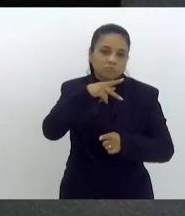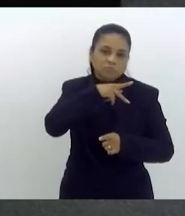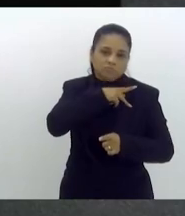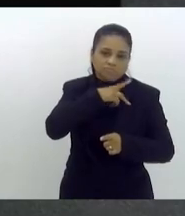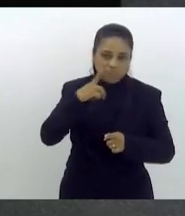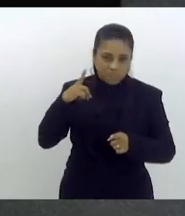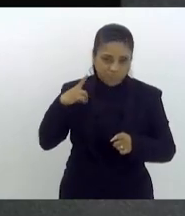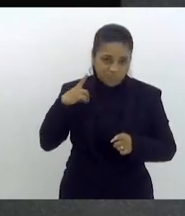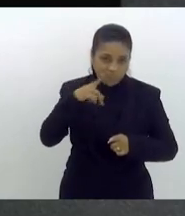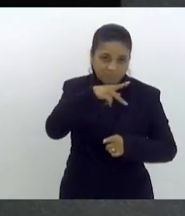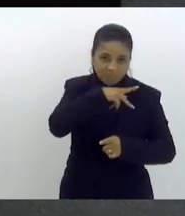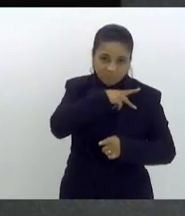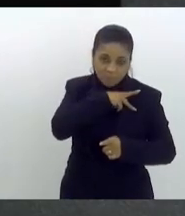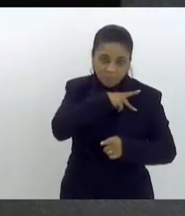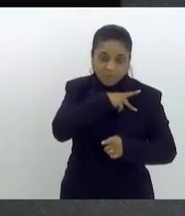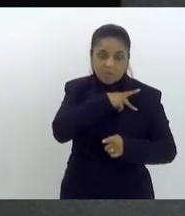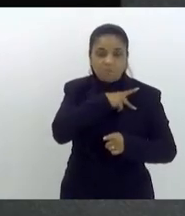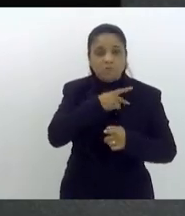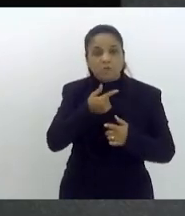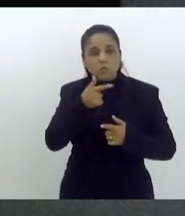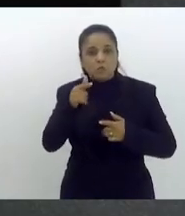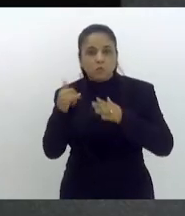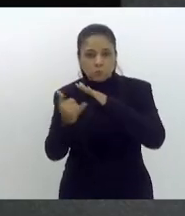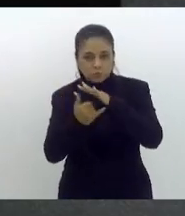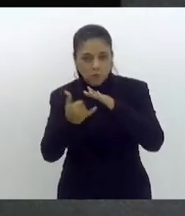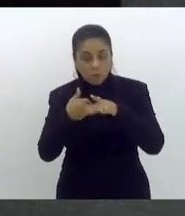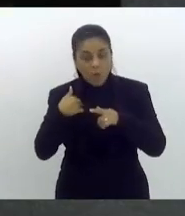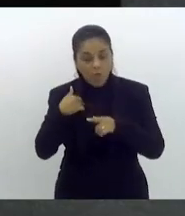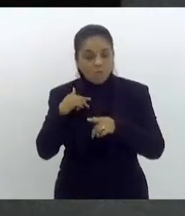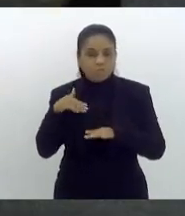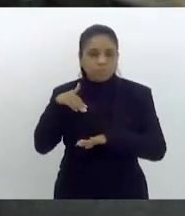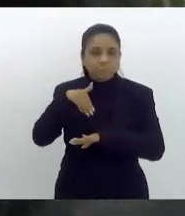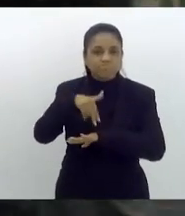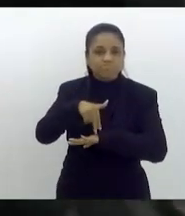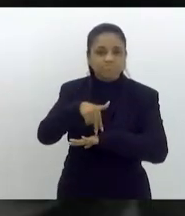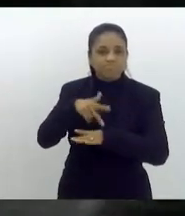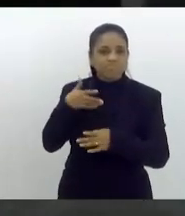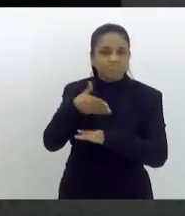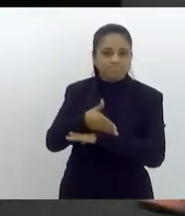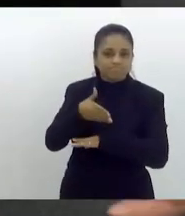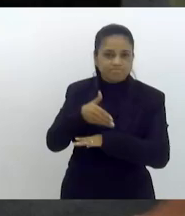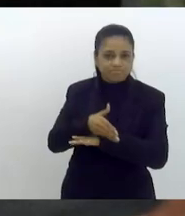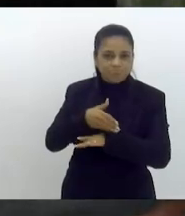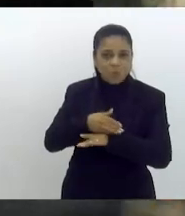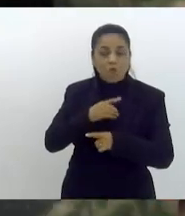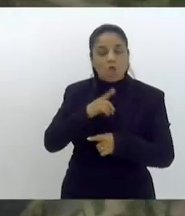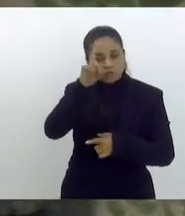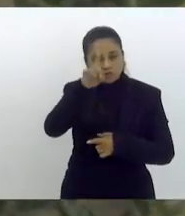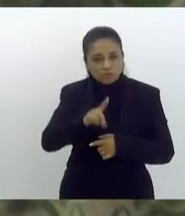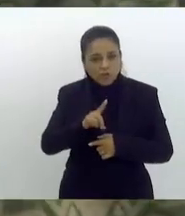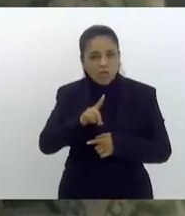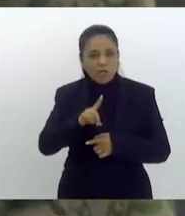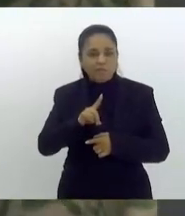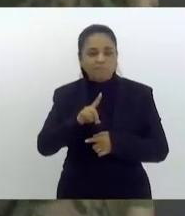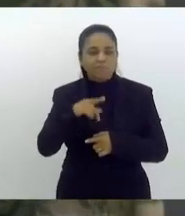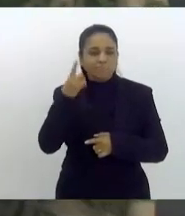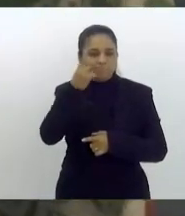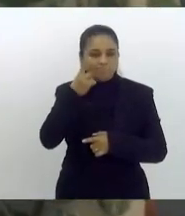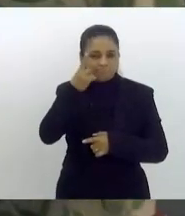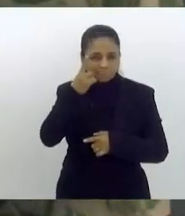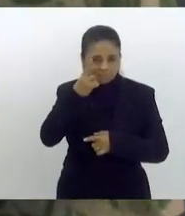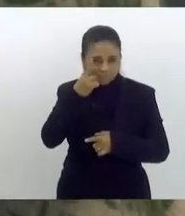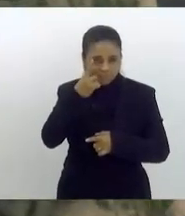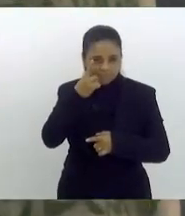participei aqui no Paraná eu sou uma deputada presente no Parlamento então amanhã eu vou estar aqui exercendo o meu direito deputado estadual Tá certo